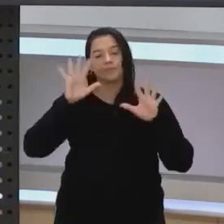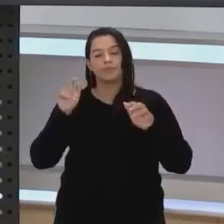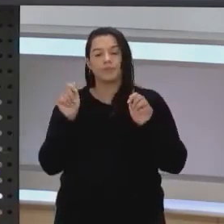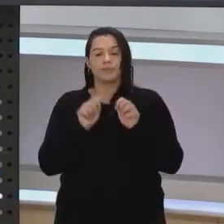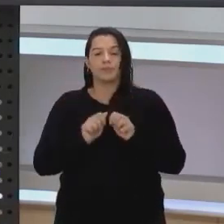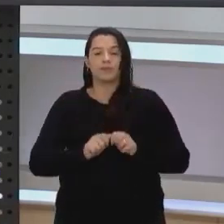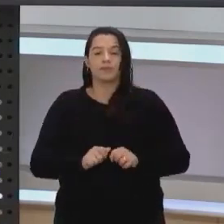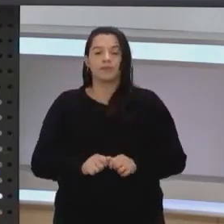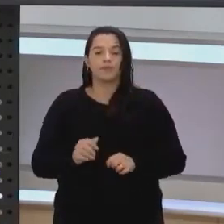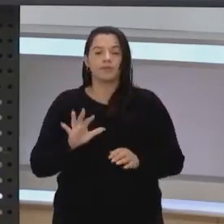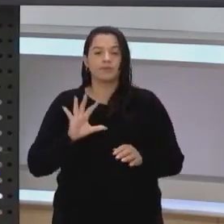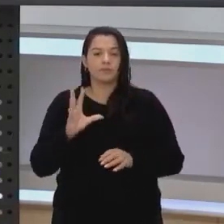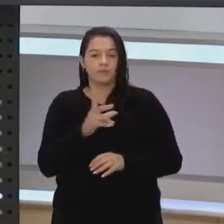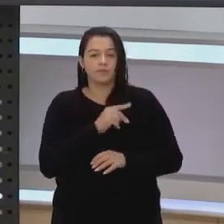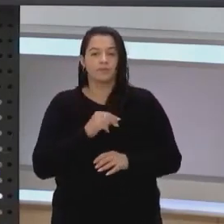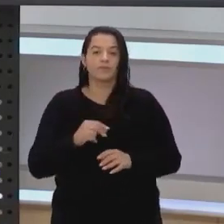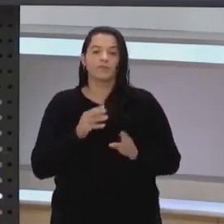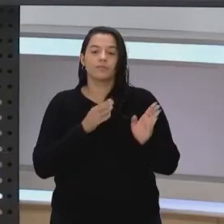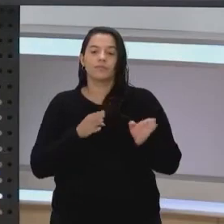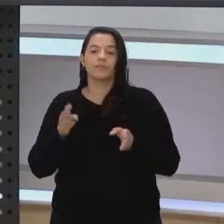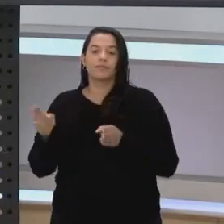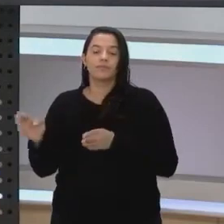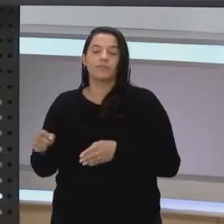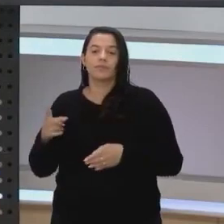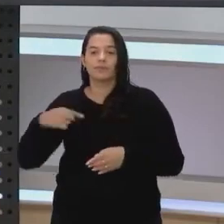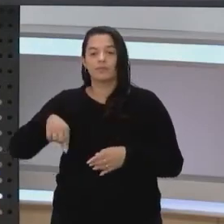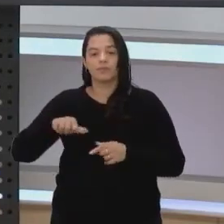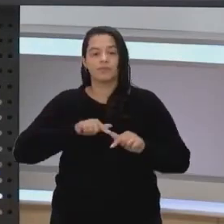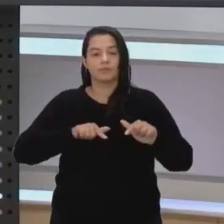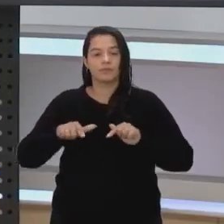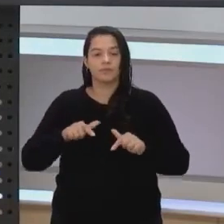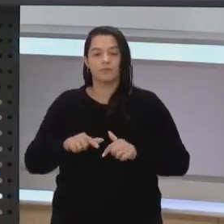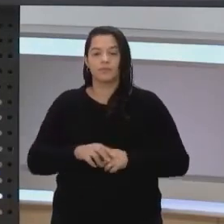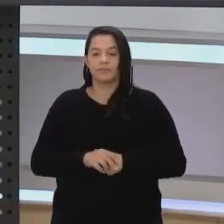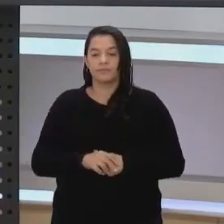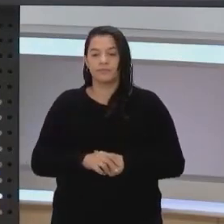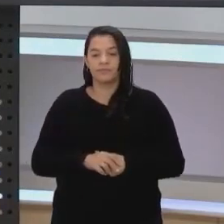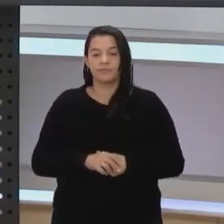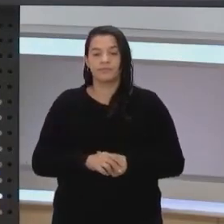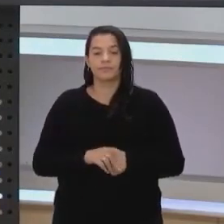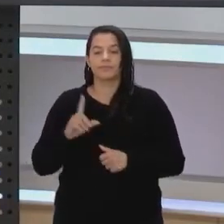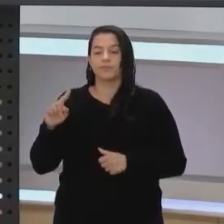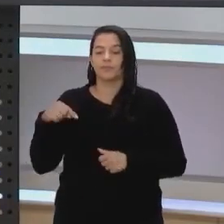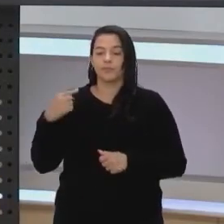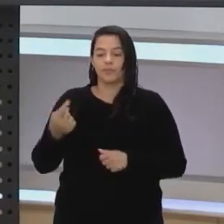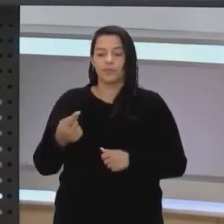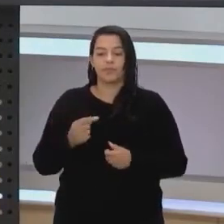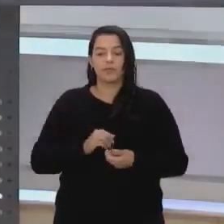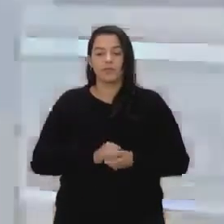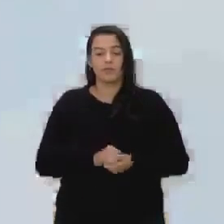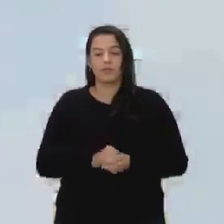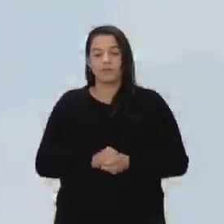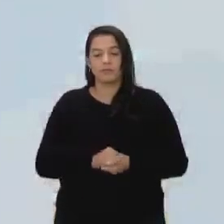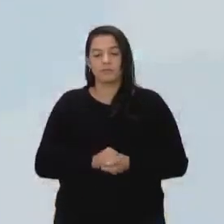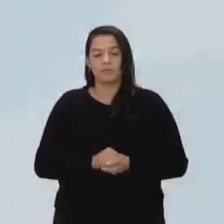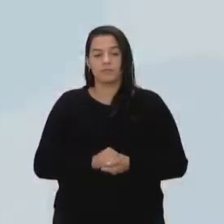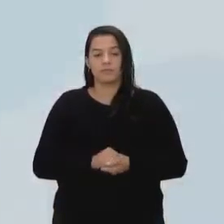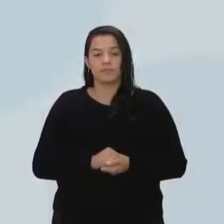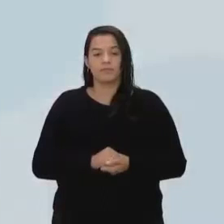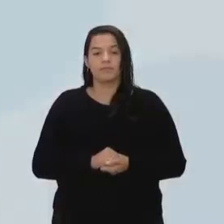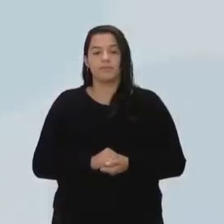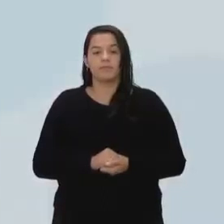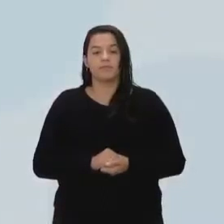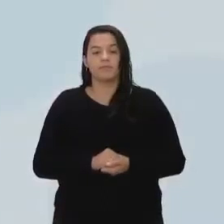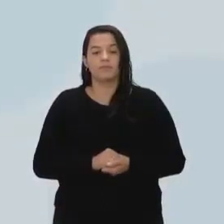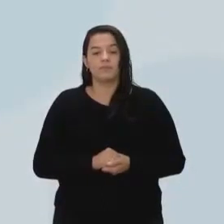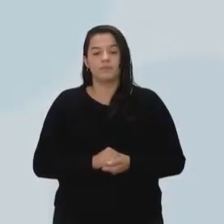resolução desse item que a gente trabalhou aqui. Partindo para o próximo item, né? Nós temos aí, ó, aí já